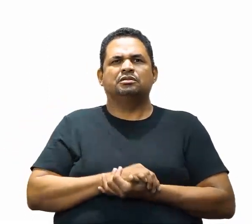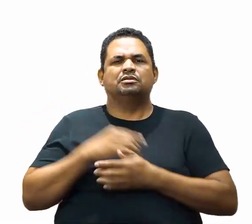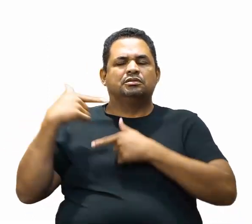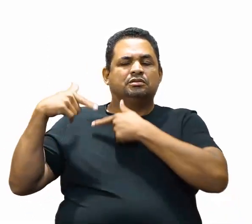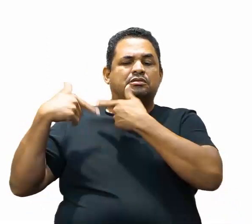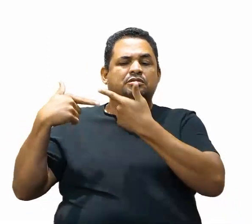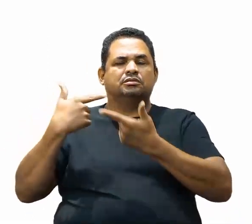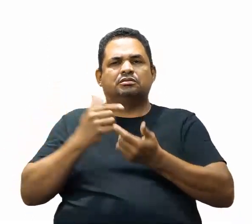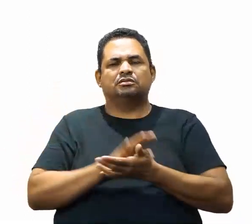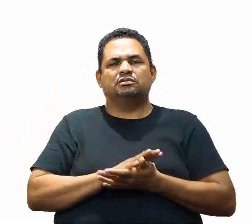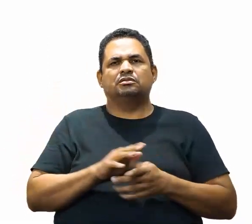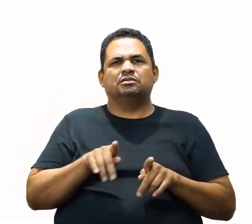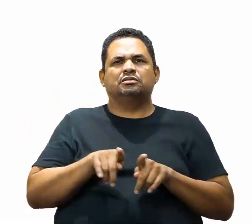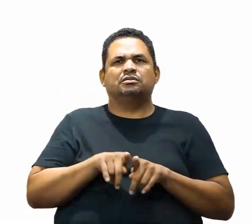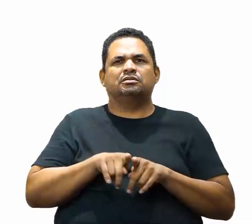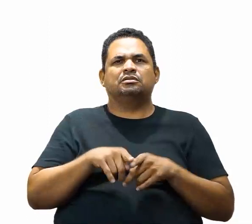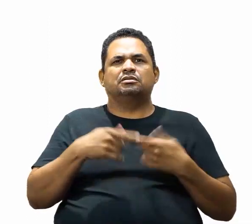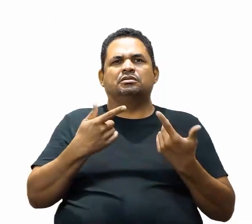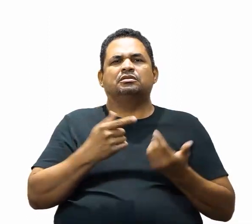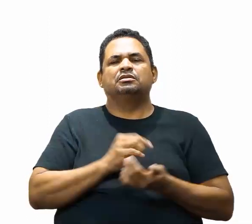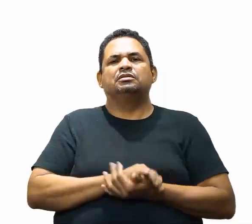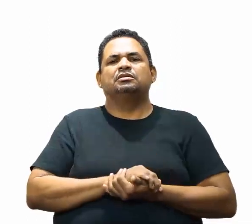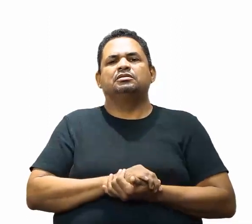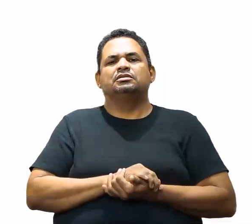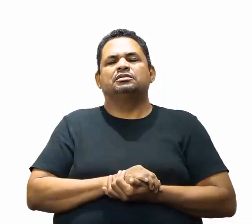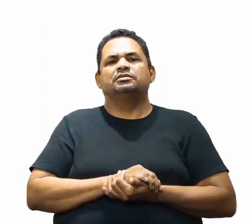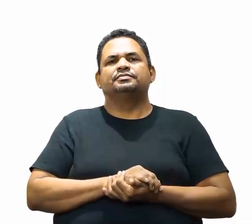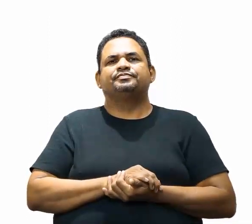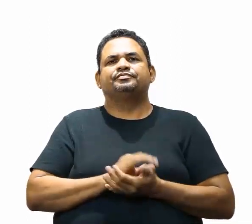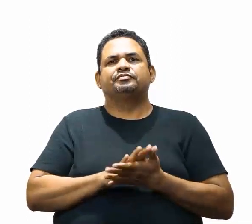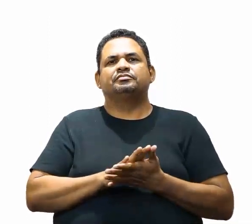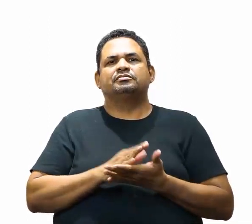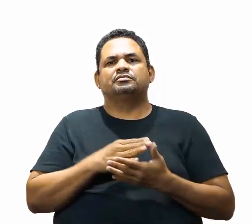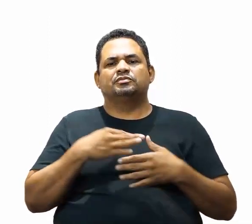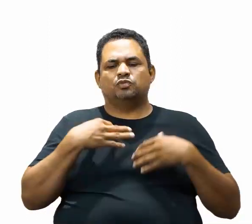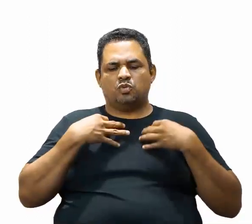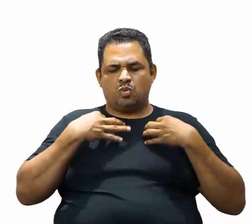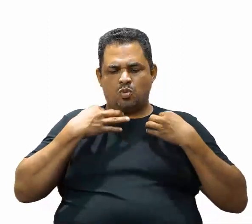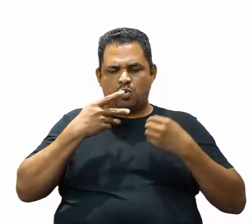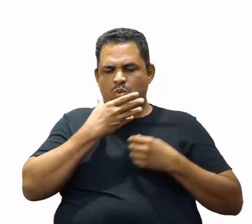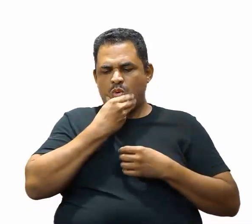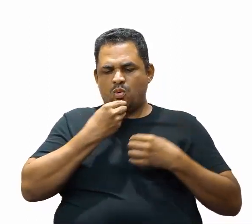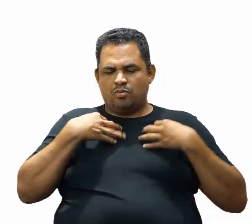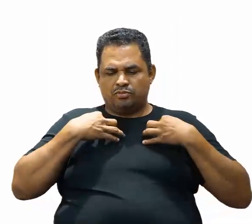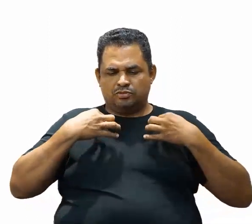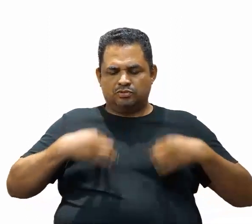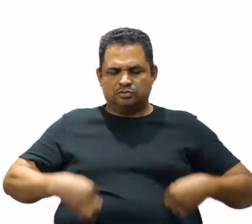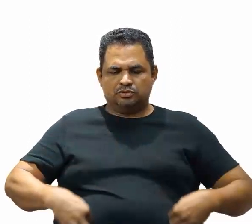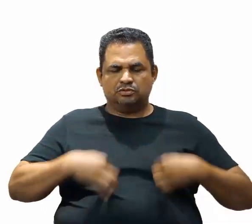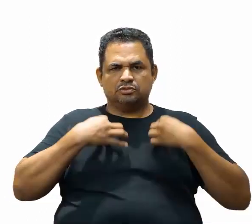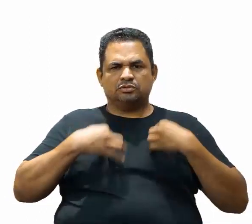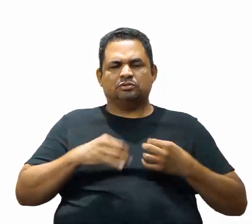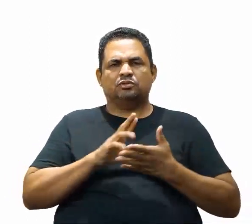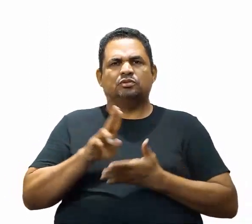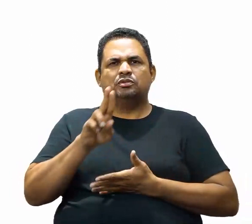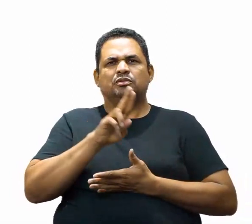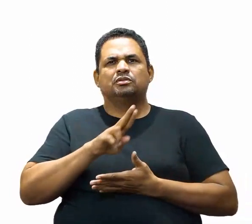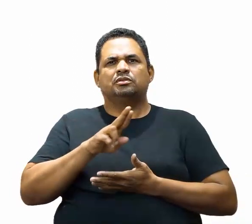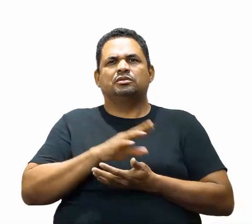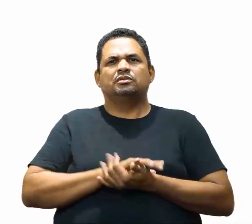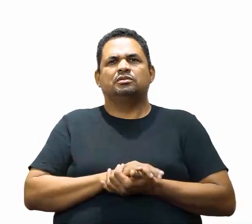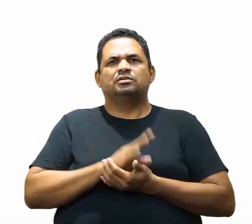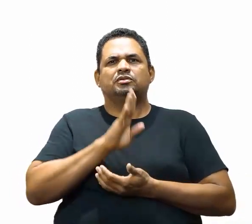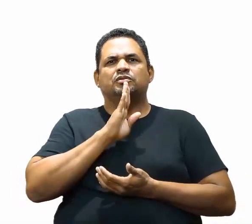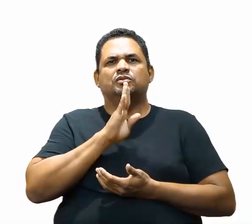tradicional do flamenco, é o seu elemento mais característico, que são os longos vestidos de pregas usados pelas mulheres que são